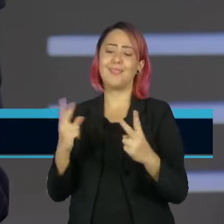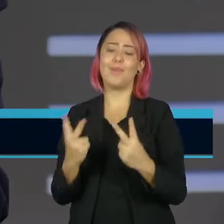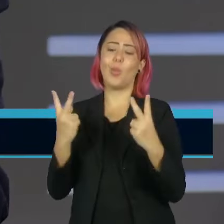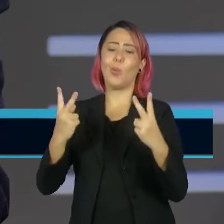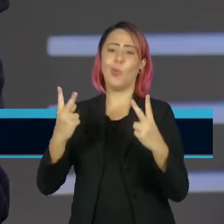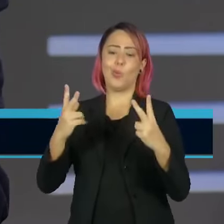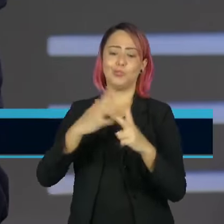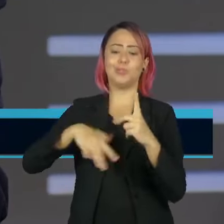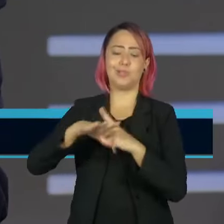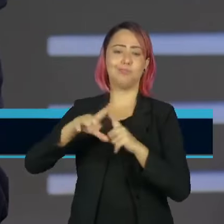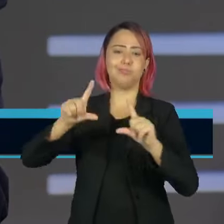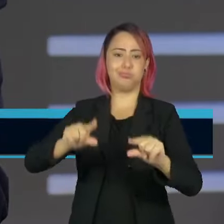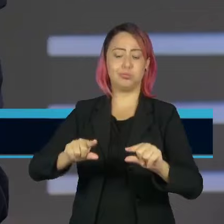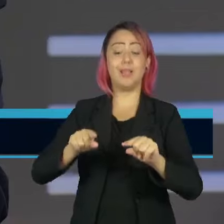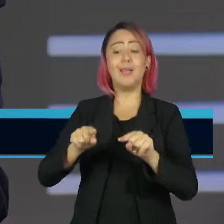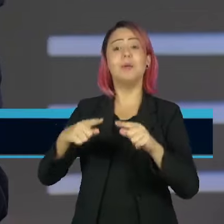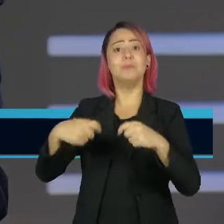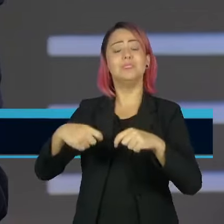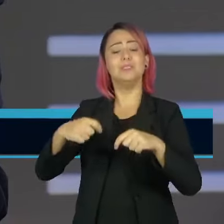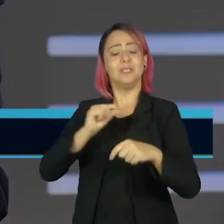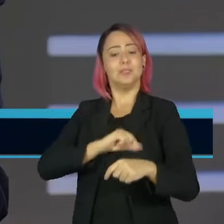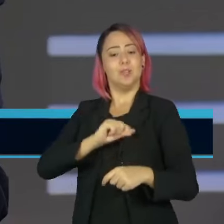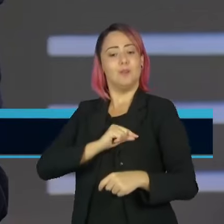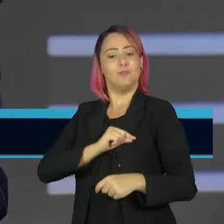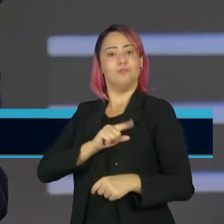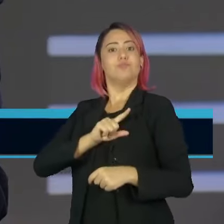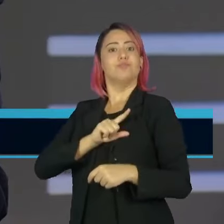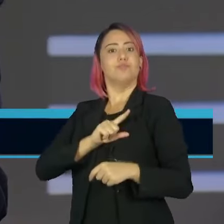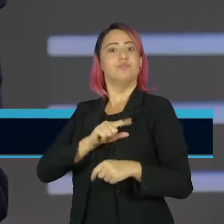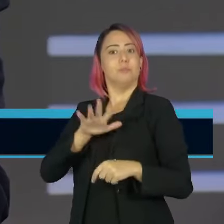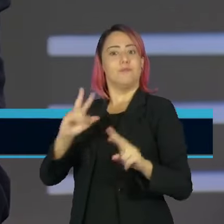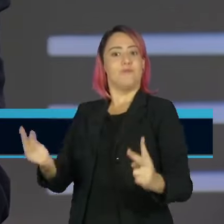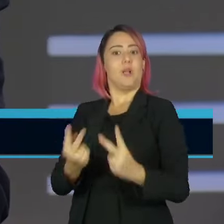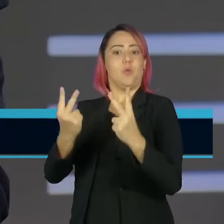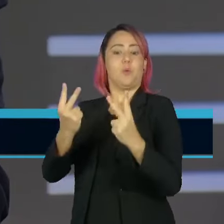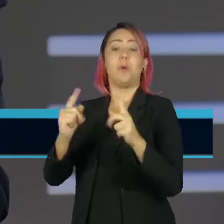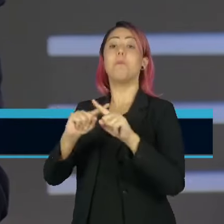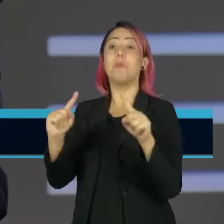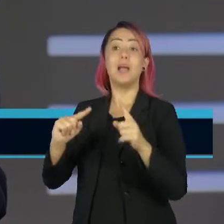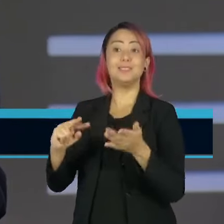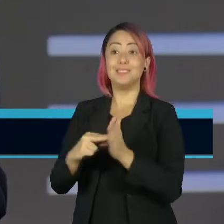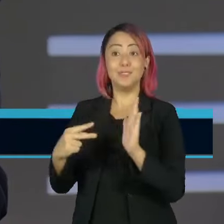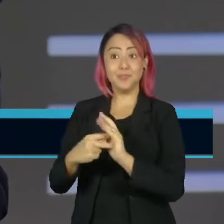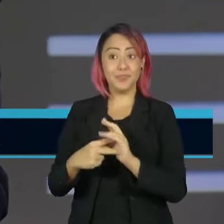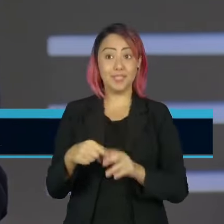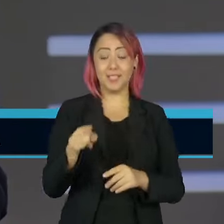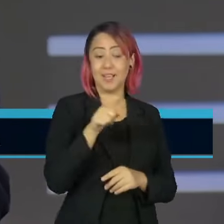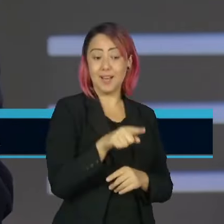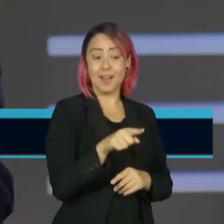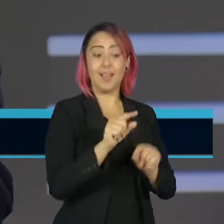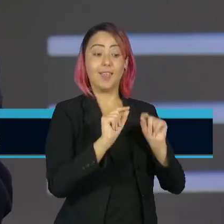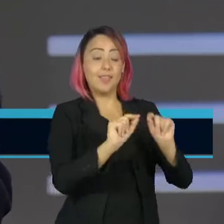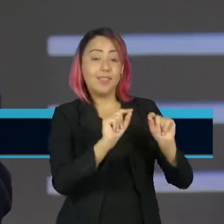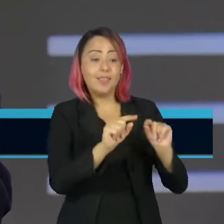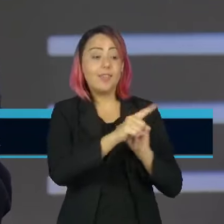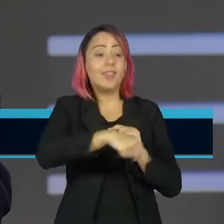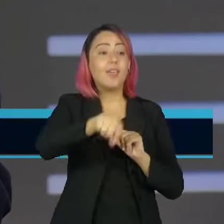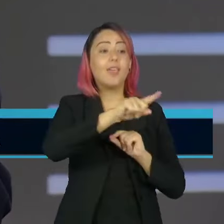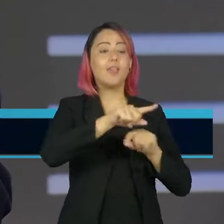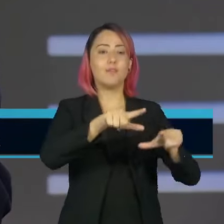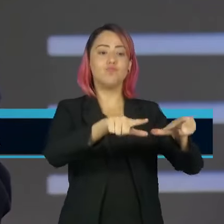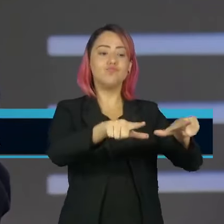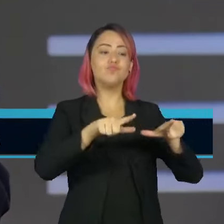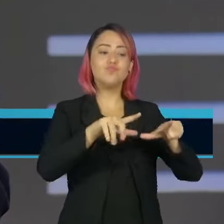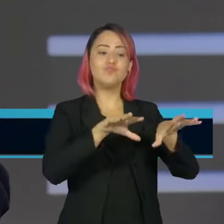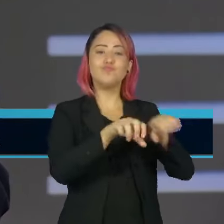passem a ser melhor remuneradas não é mas isso não anula o fato de que as pessoas com mais